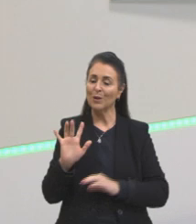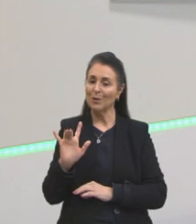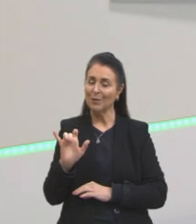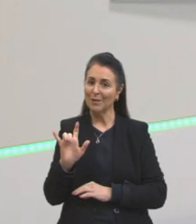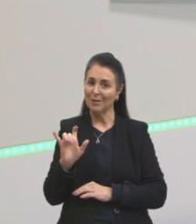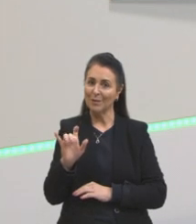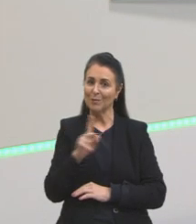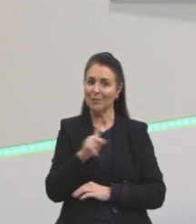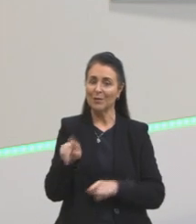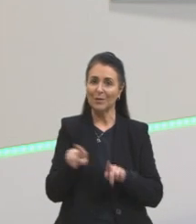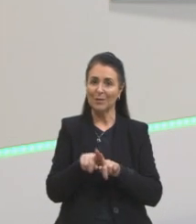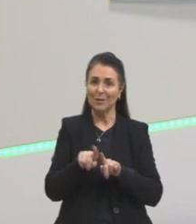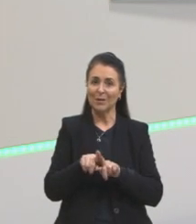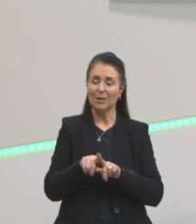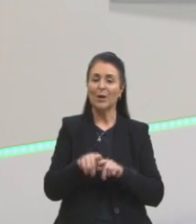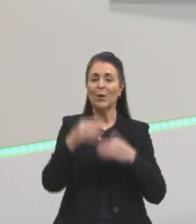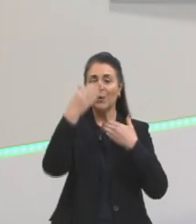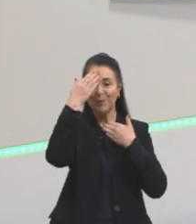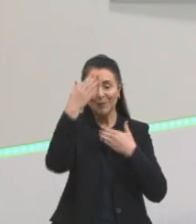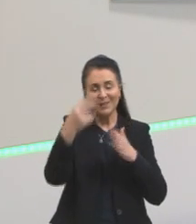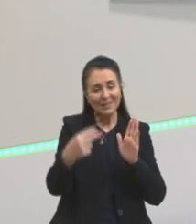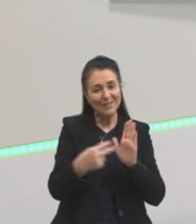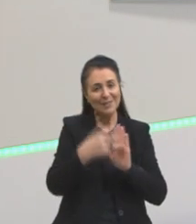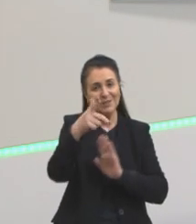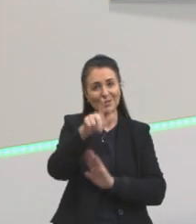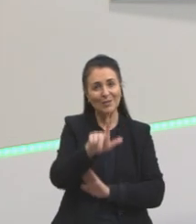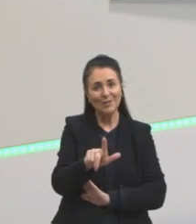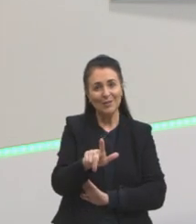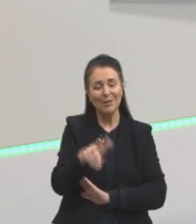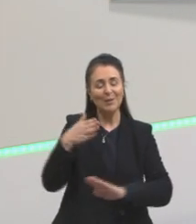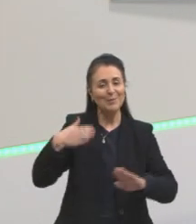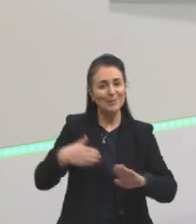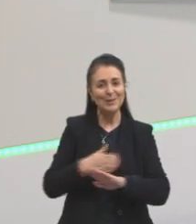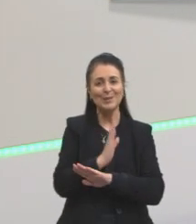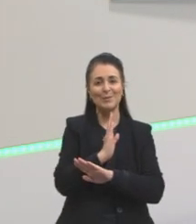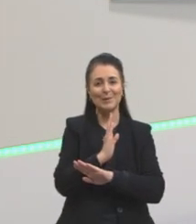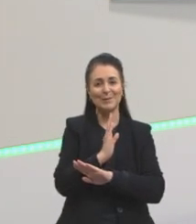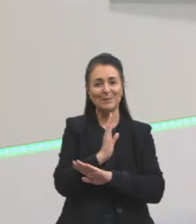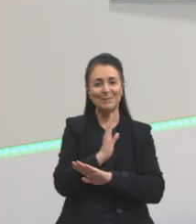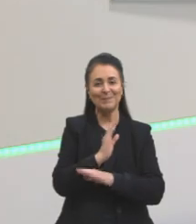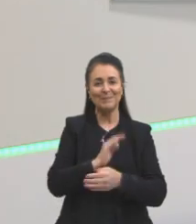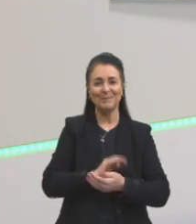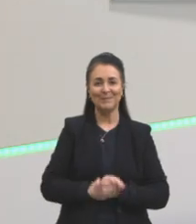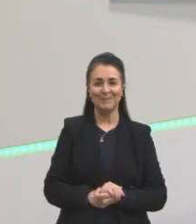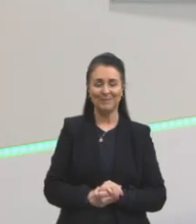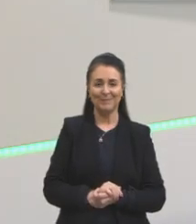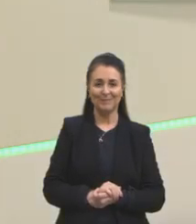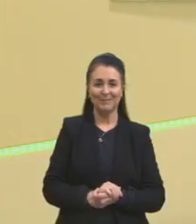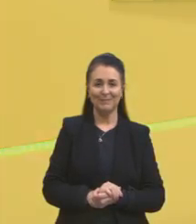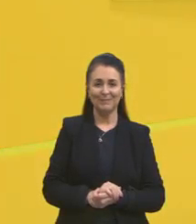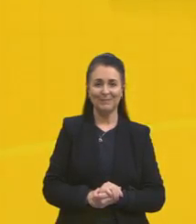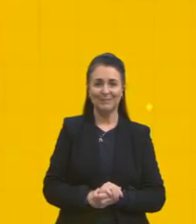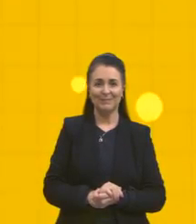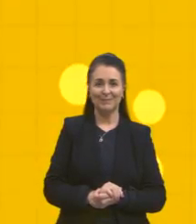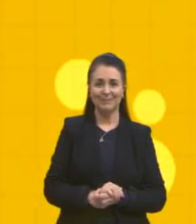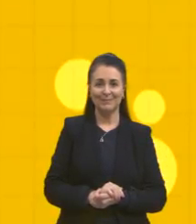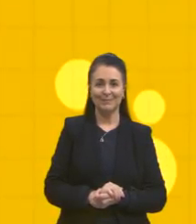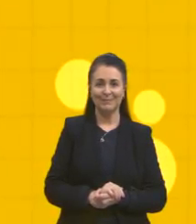Instagram correto agradeço atenção de vocês partiu passar até a próxima feito um